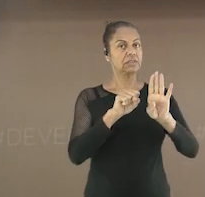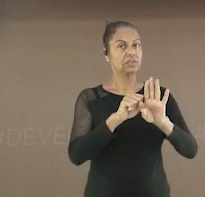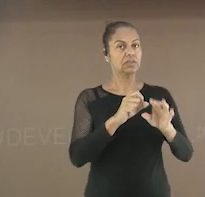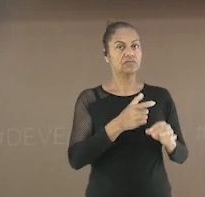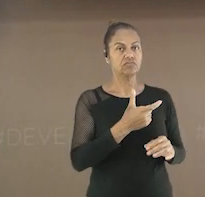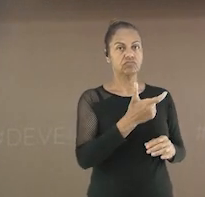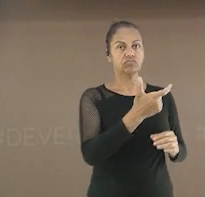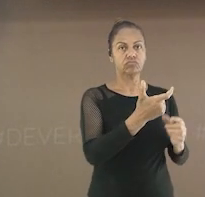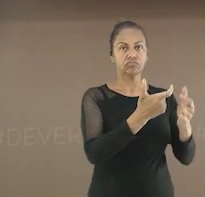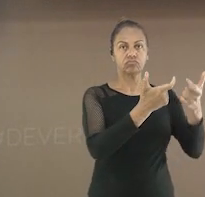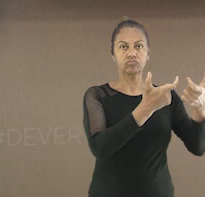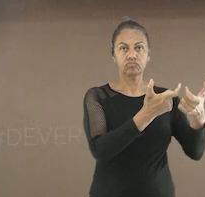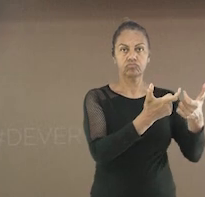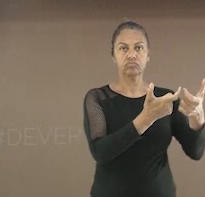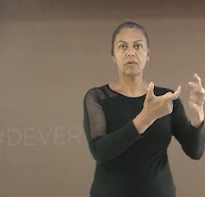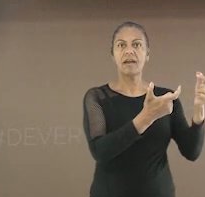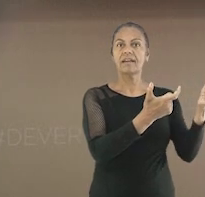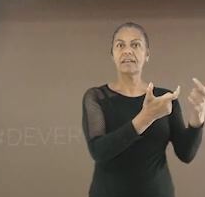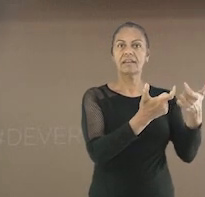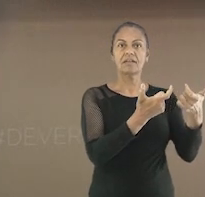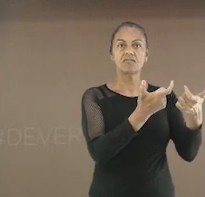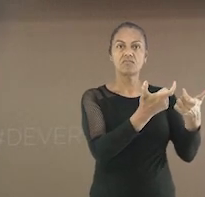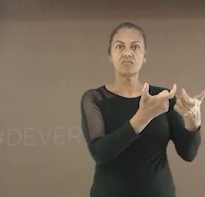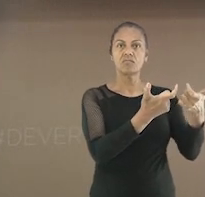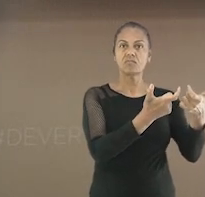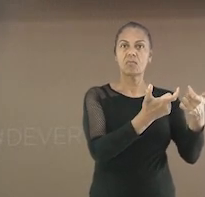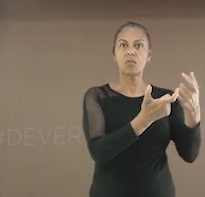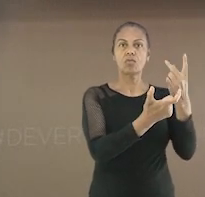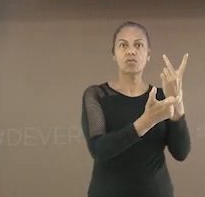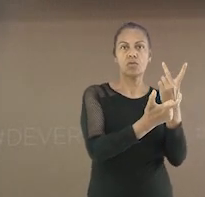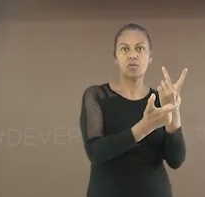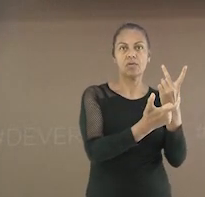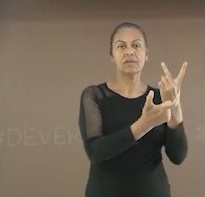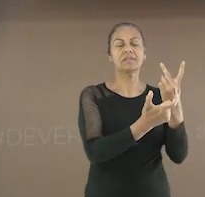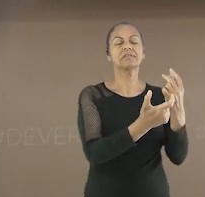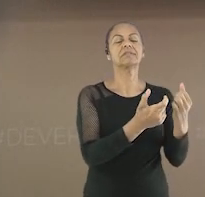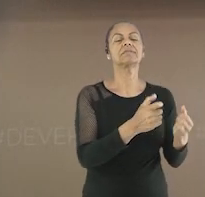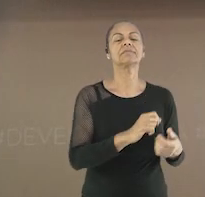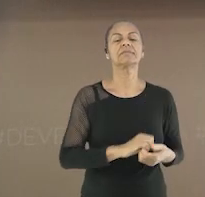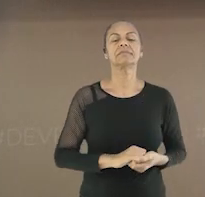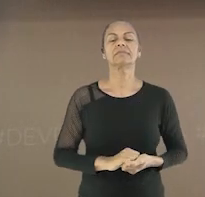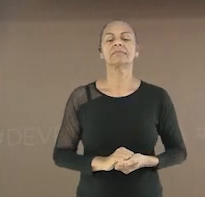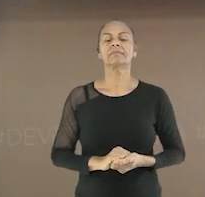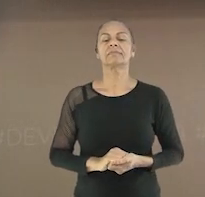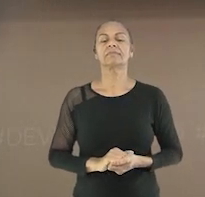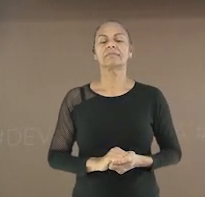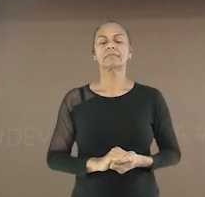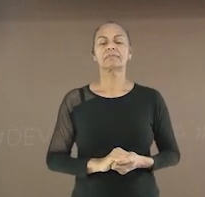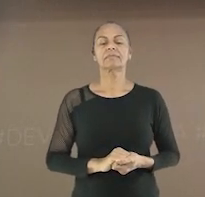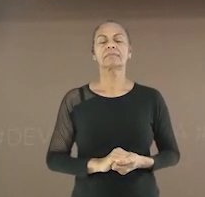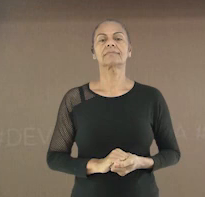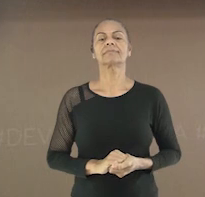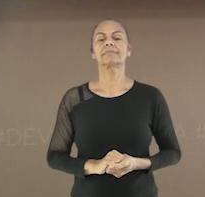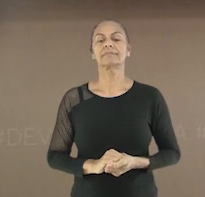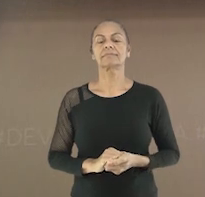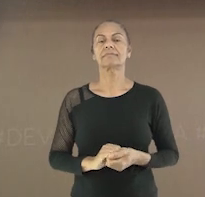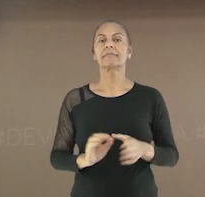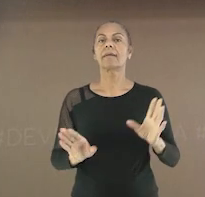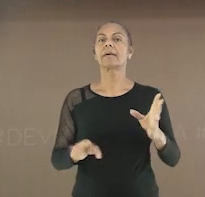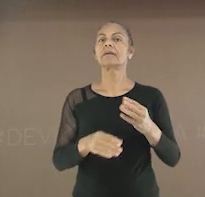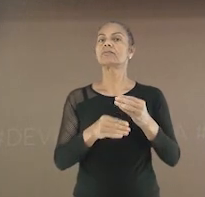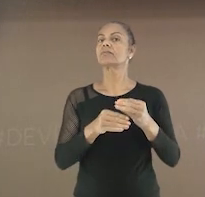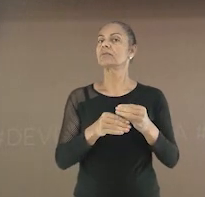composto possui mais de uma palavra. Um exemplo é a palavra beija-flor, que possui dois radicais, duas